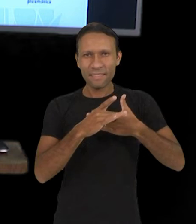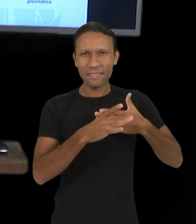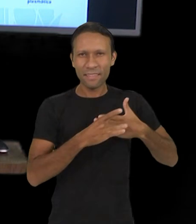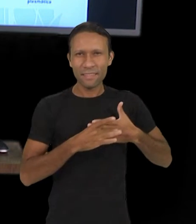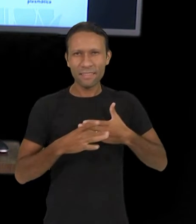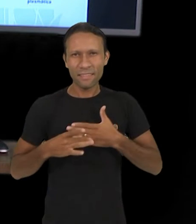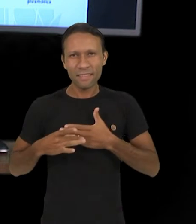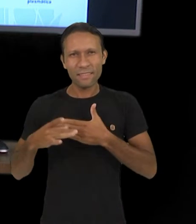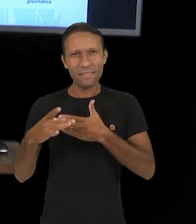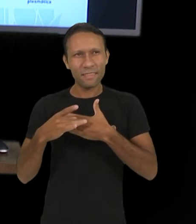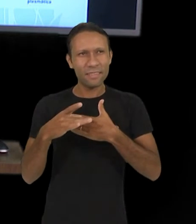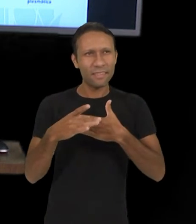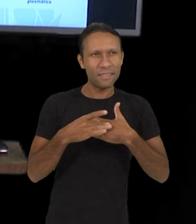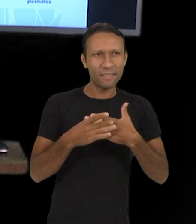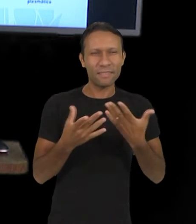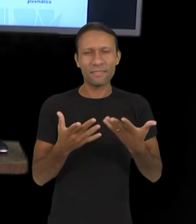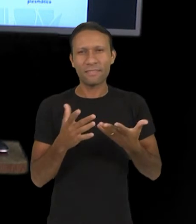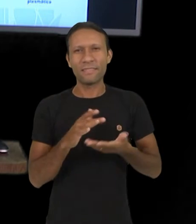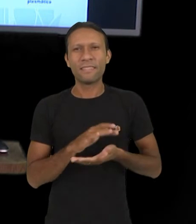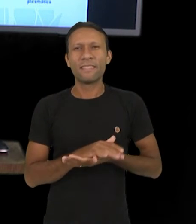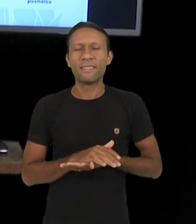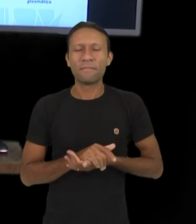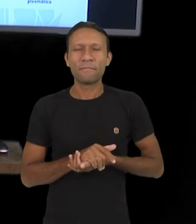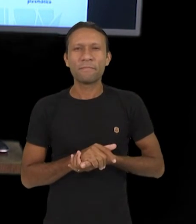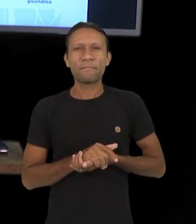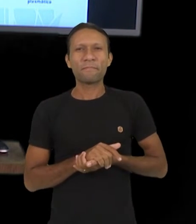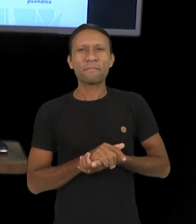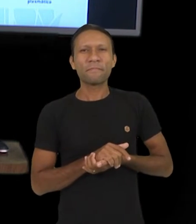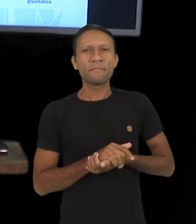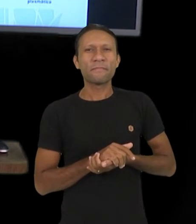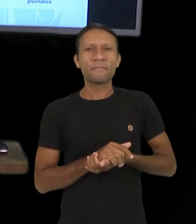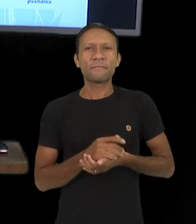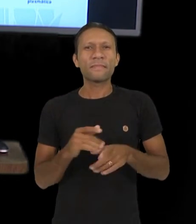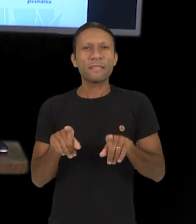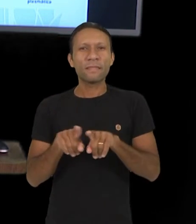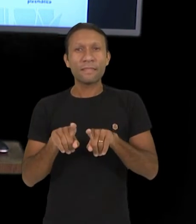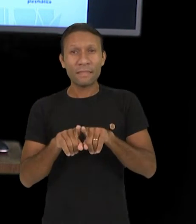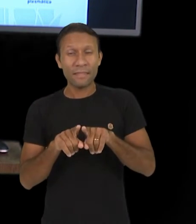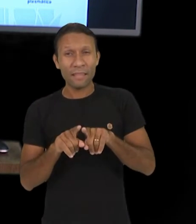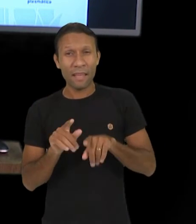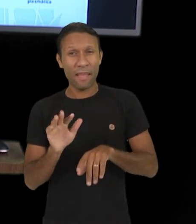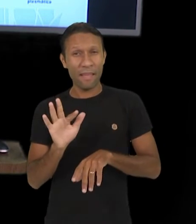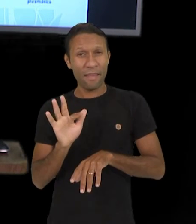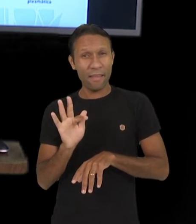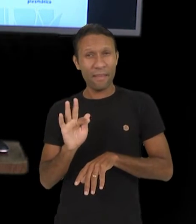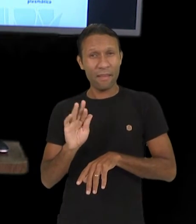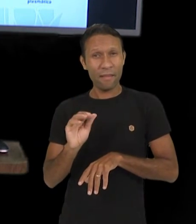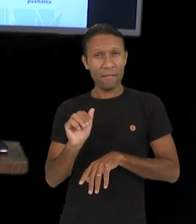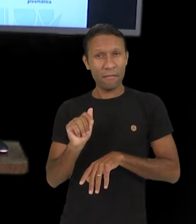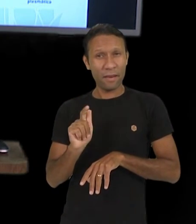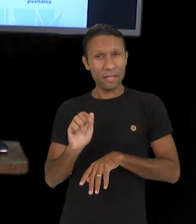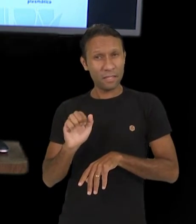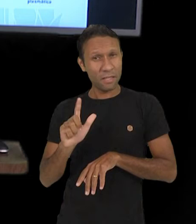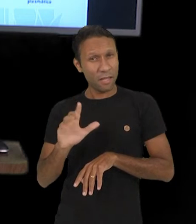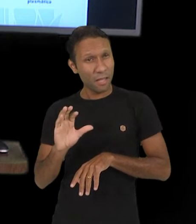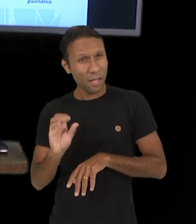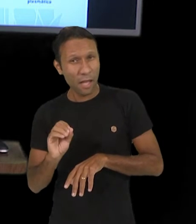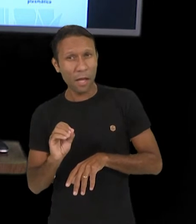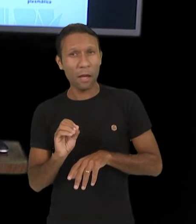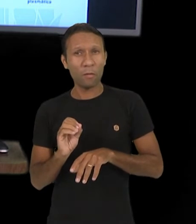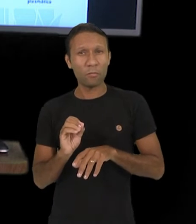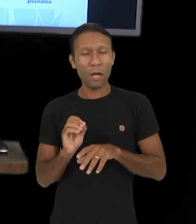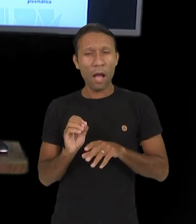no substrato, se fixar numa outra célula que seja, tá? Vai ter flagelos que vão ajudar a